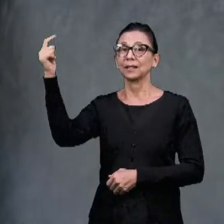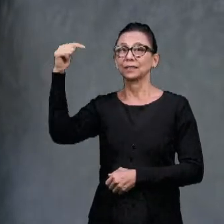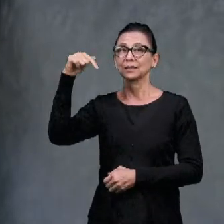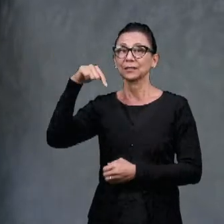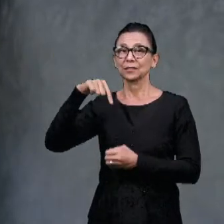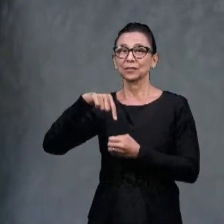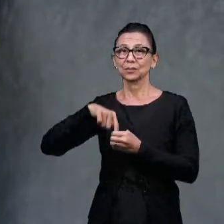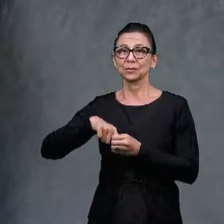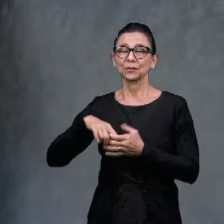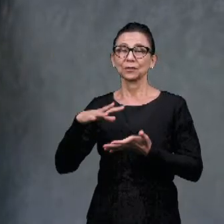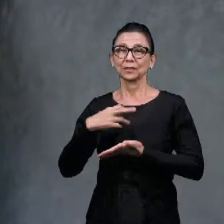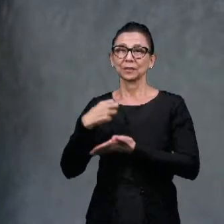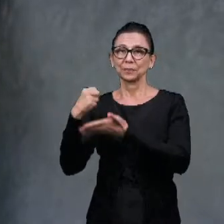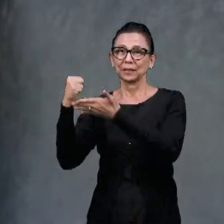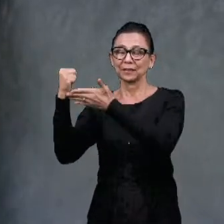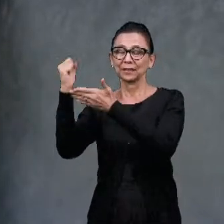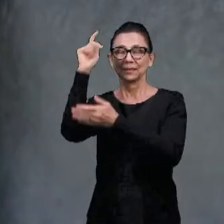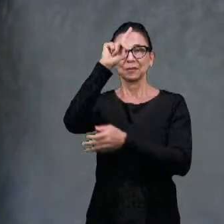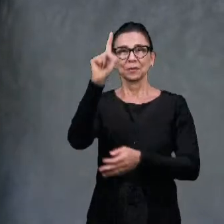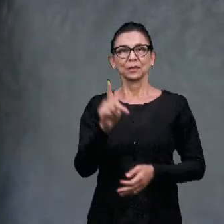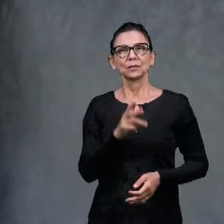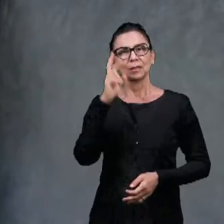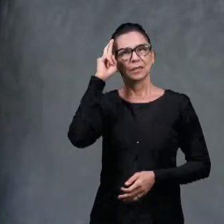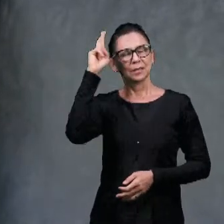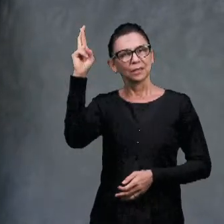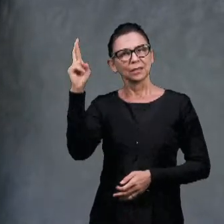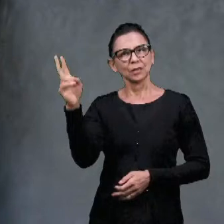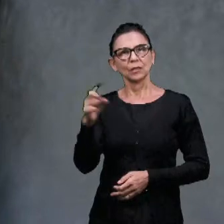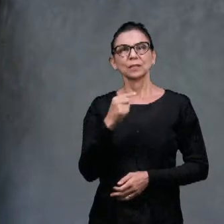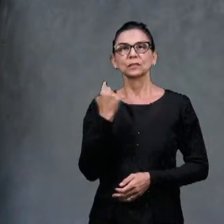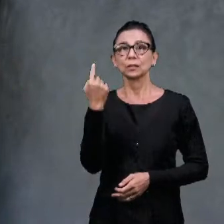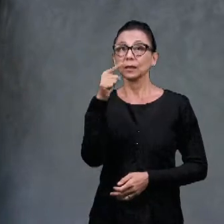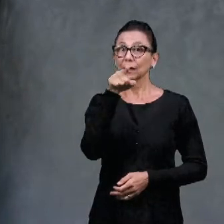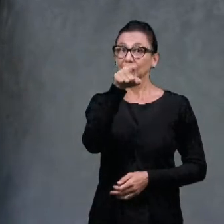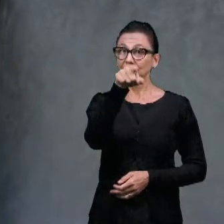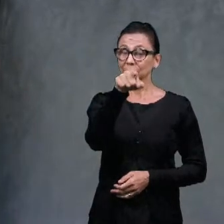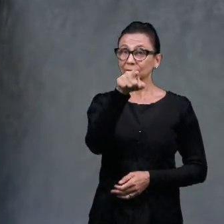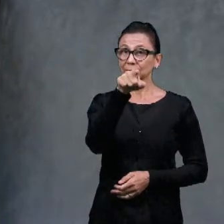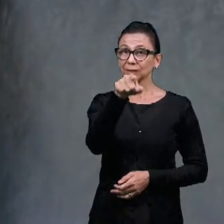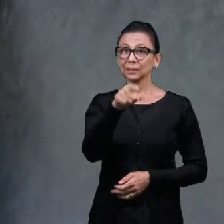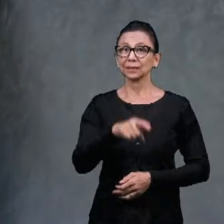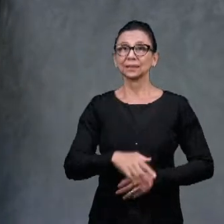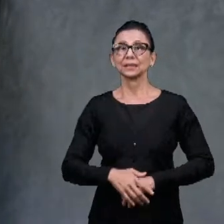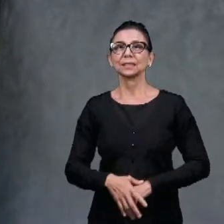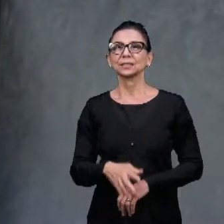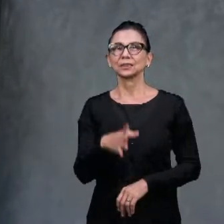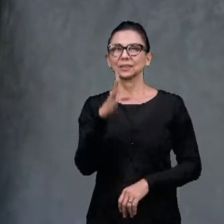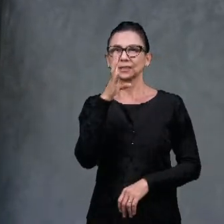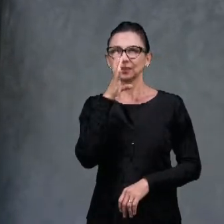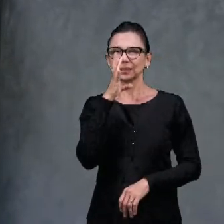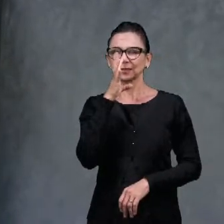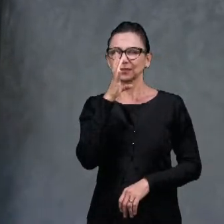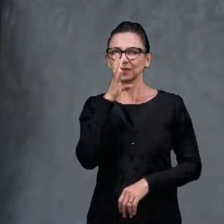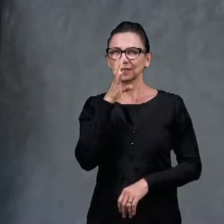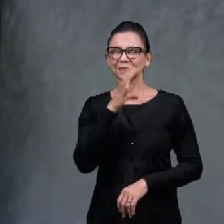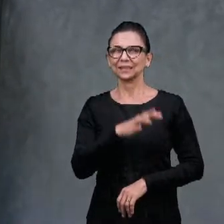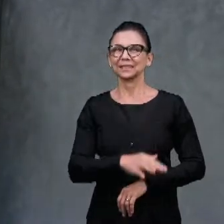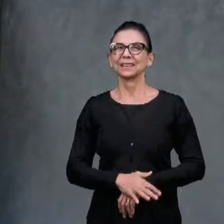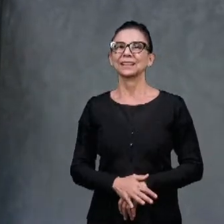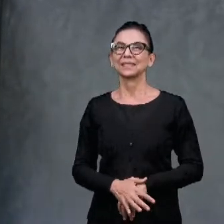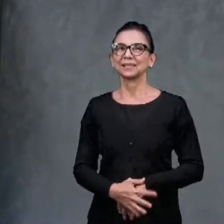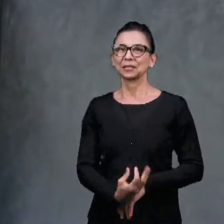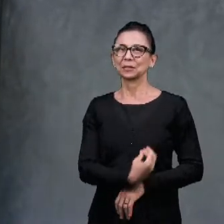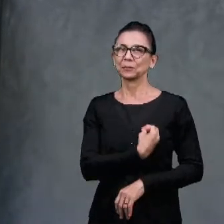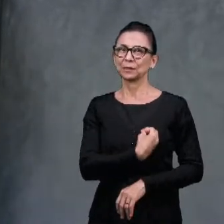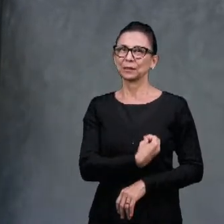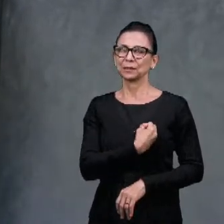a todos, a paz do Senhor a você que já está aqui conectado, participando